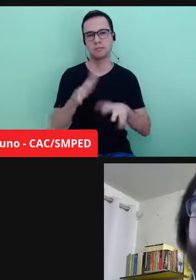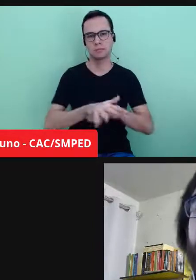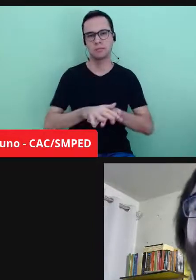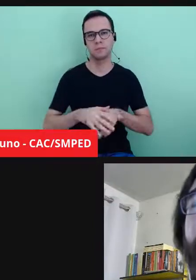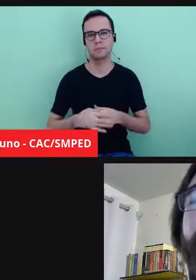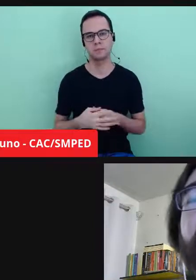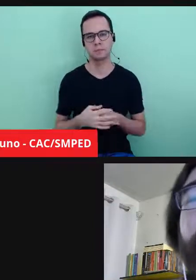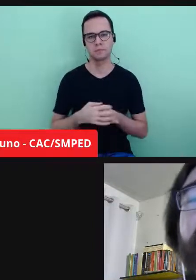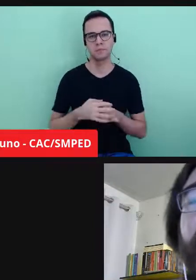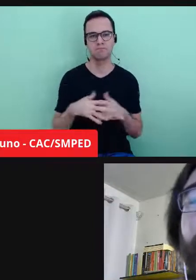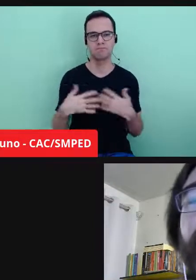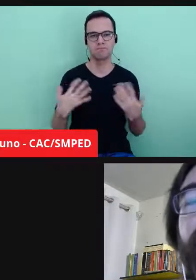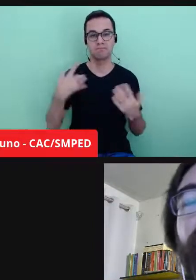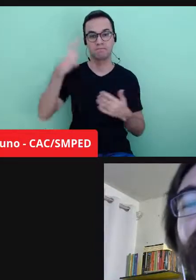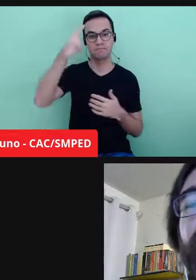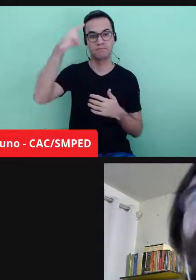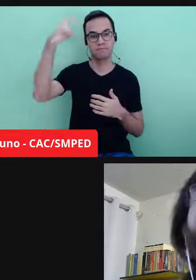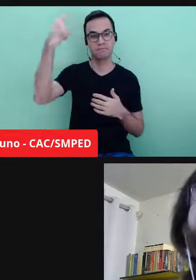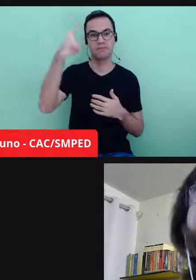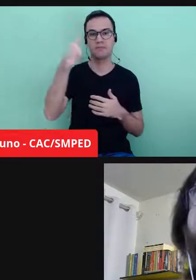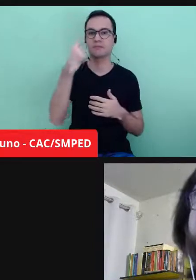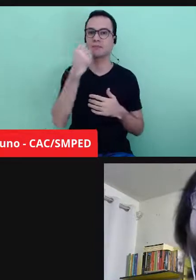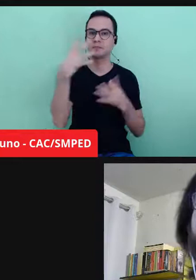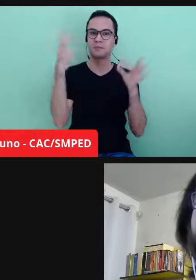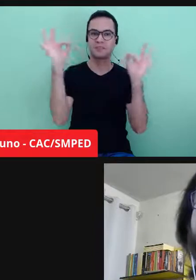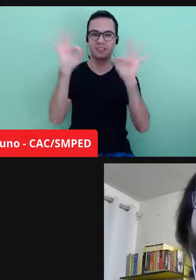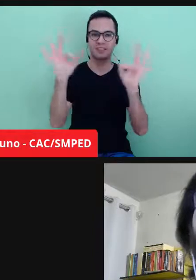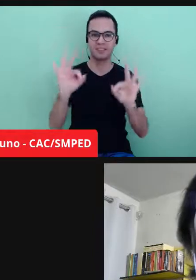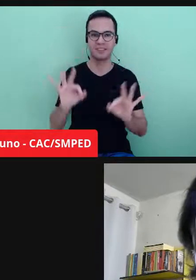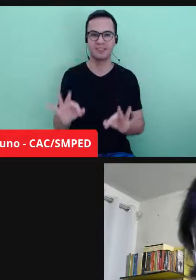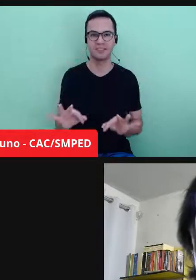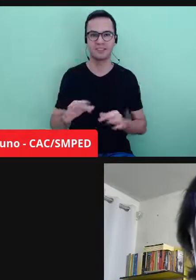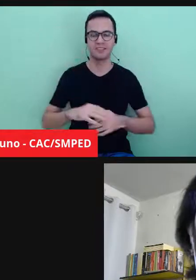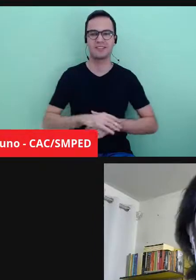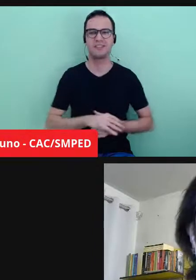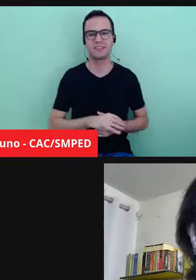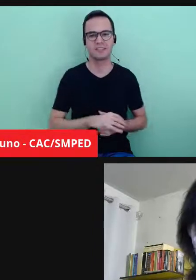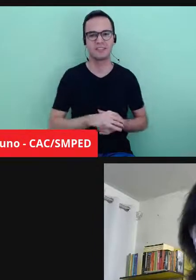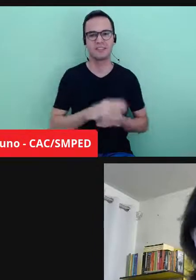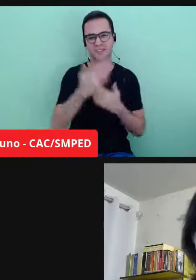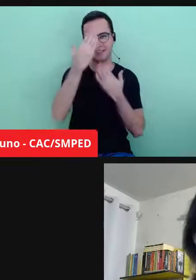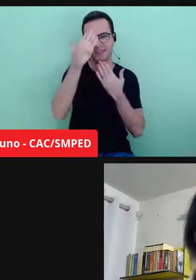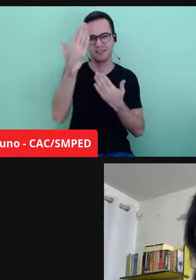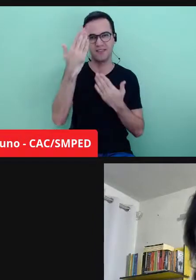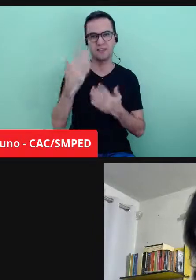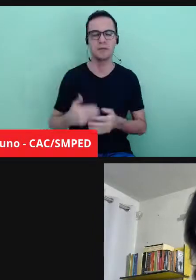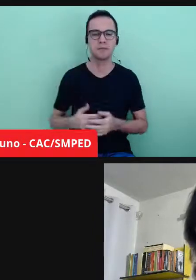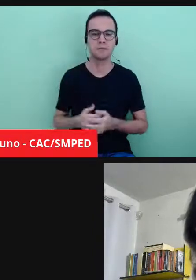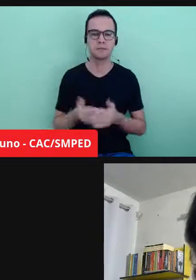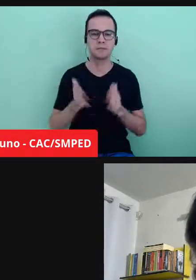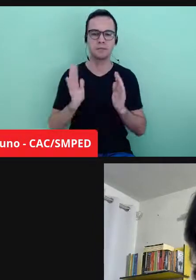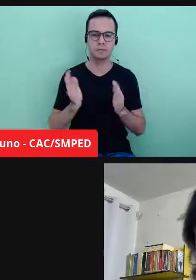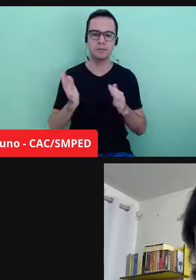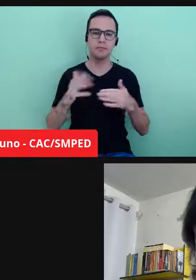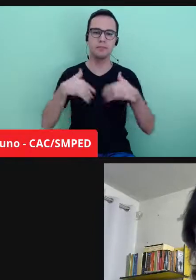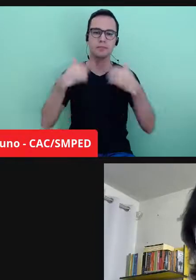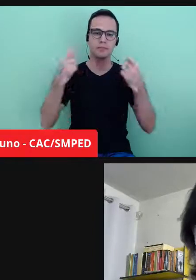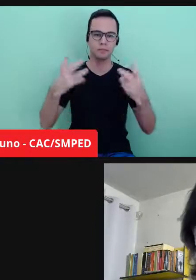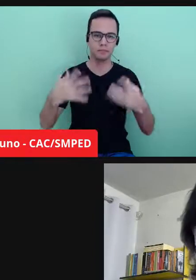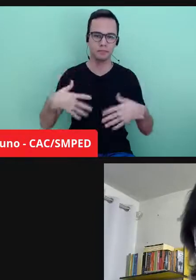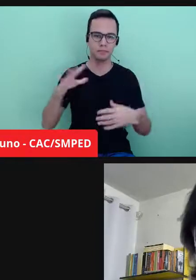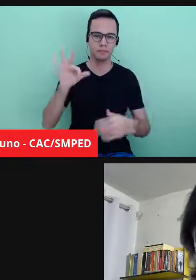Então, foi uma lembrança muito feliz essa nesse momento. Obrigado. Eu vou passar então a palavra